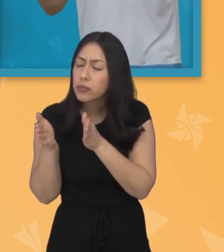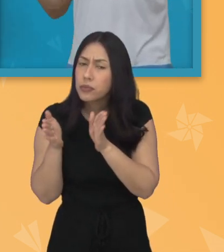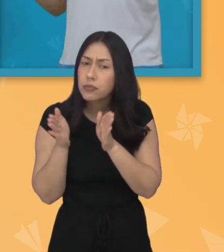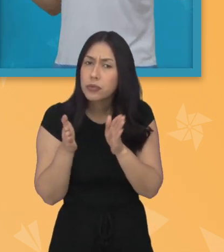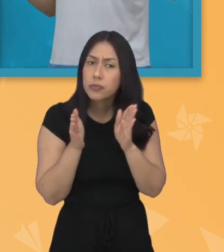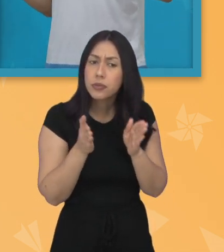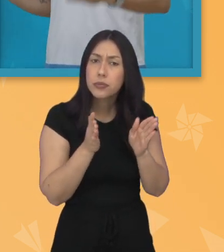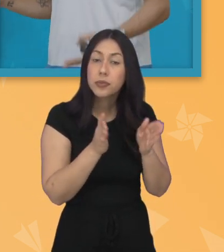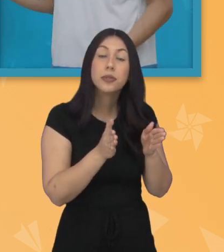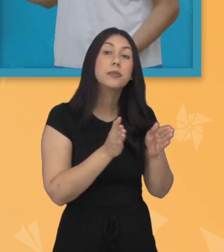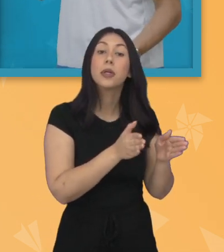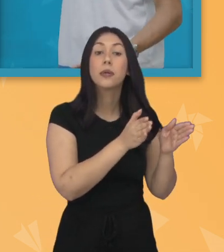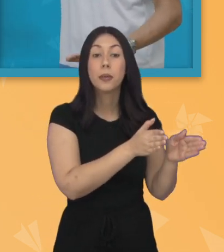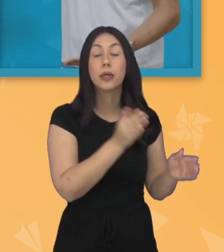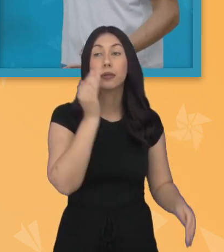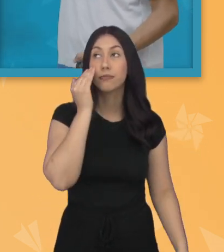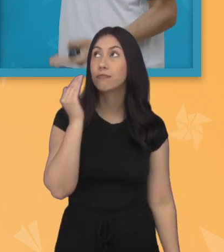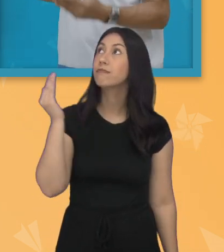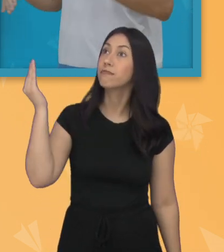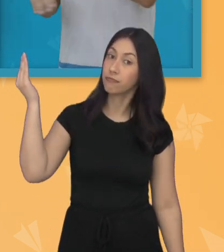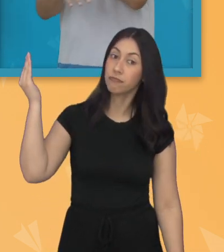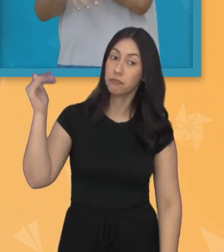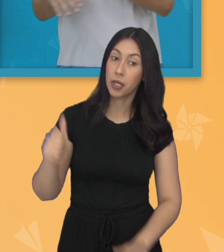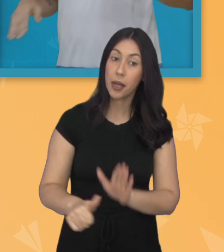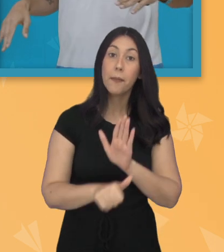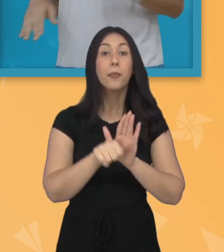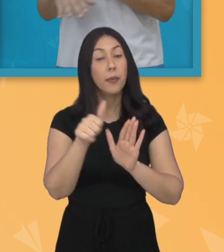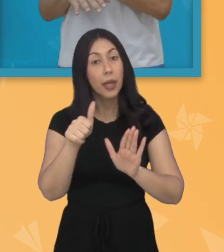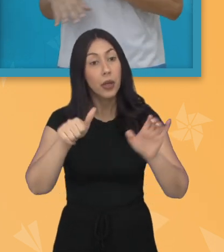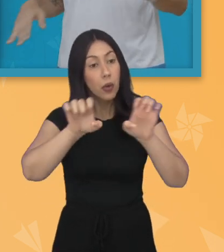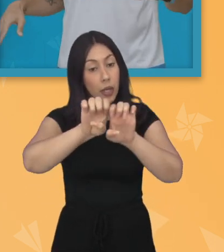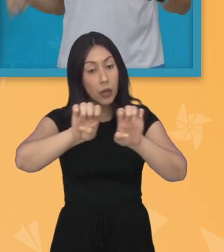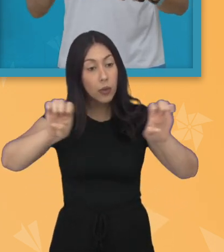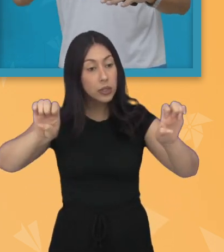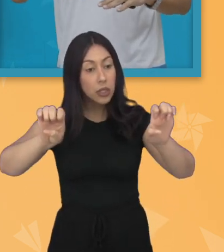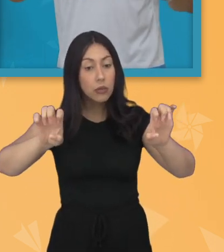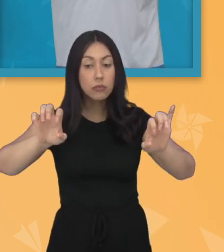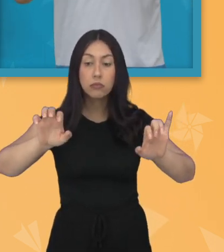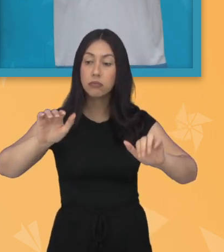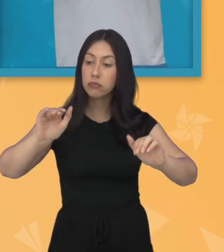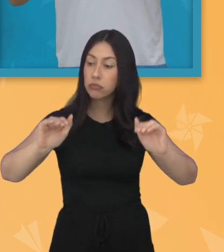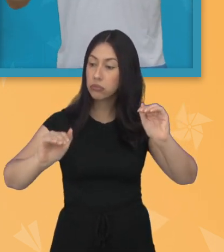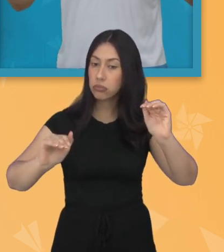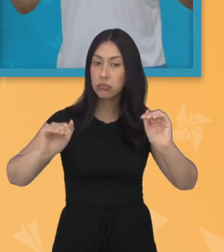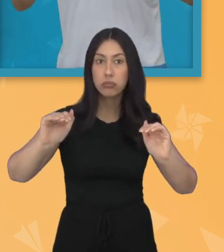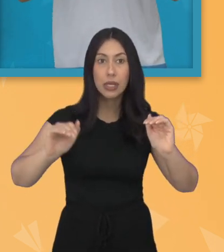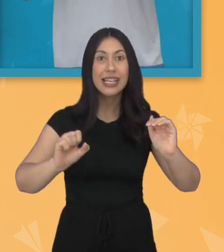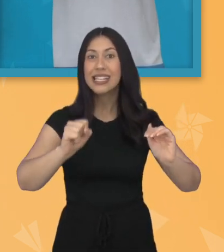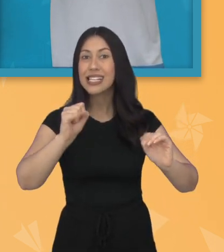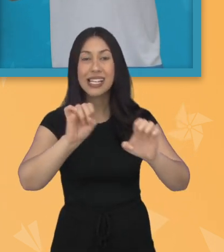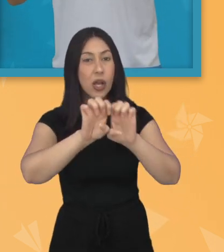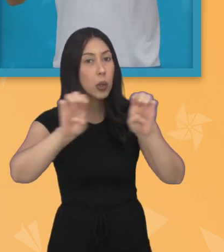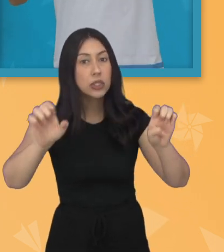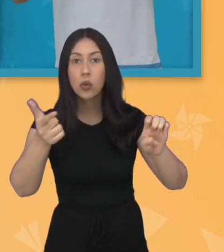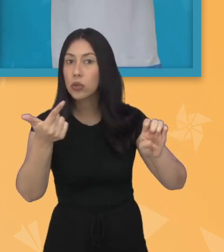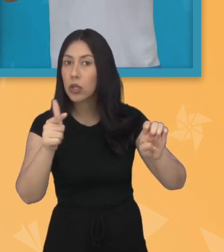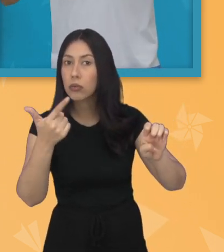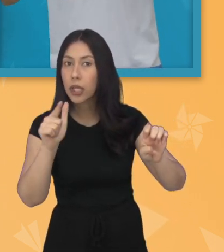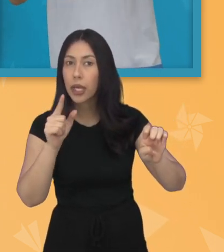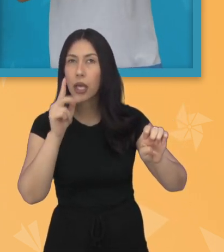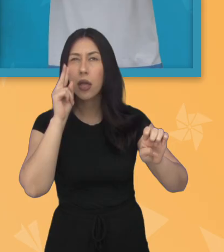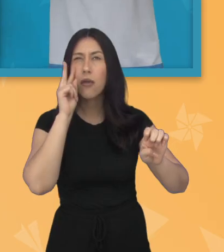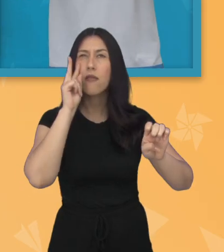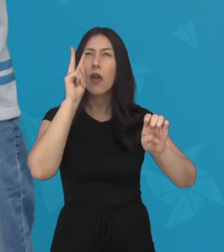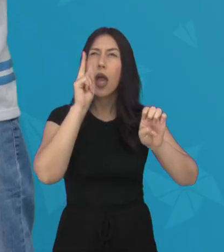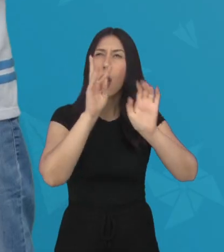estava retomando o assunto de estequiometria, né, é esse daqui. Como eu falei, primeiro é sempre balancear a reação química. Monta ela, caso ela não esteja montada no seu